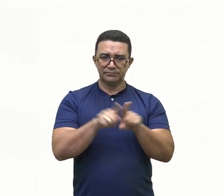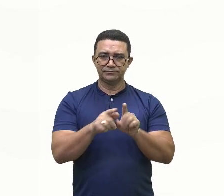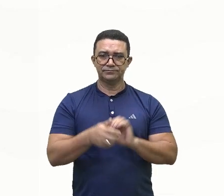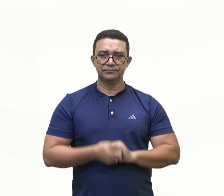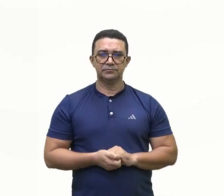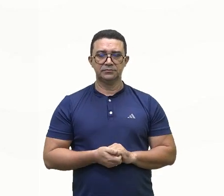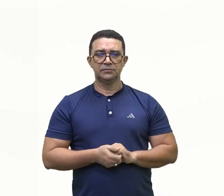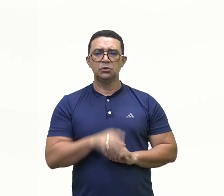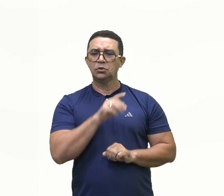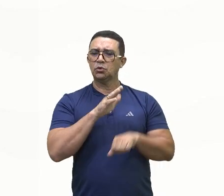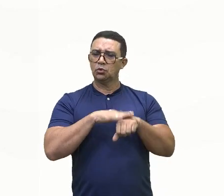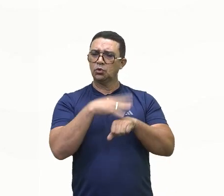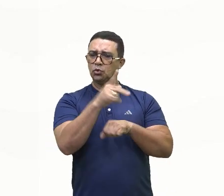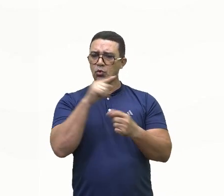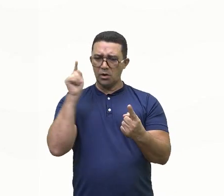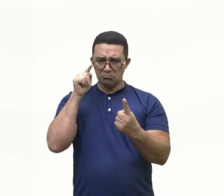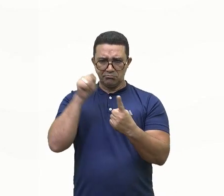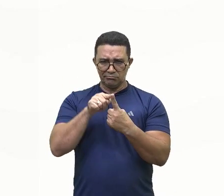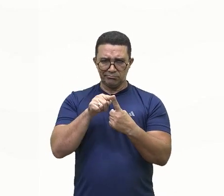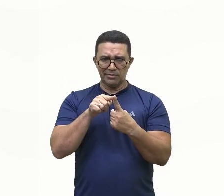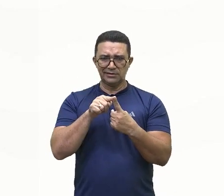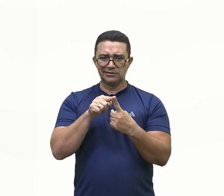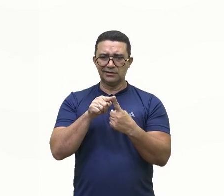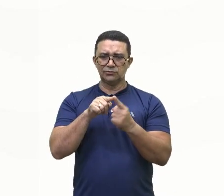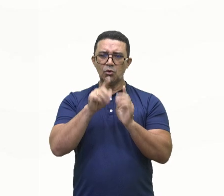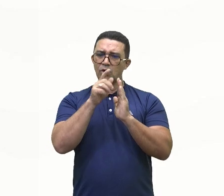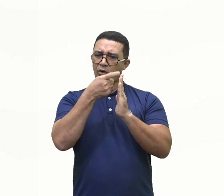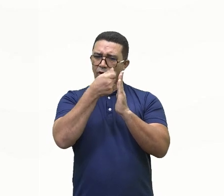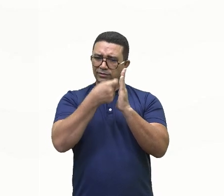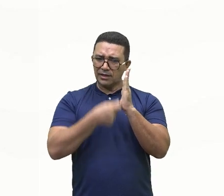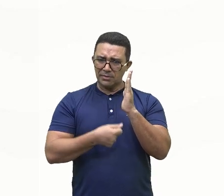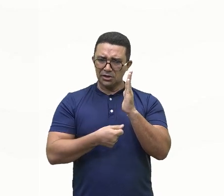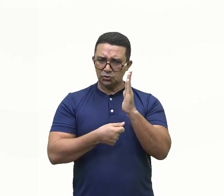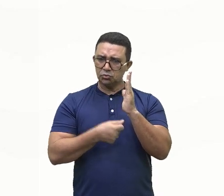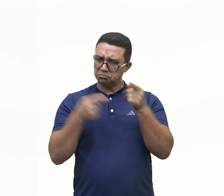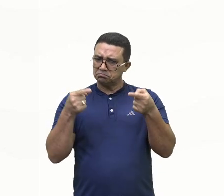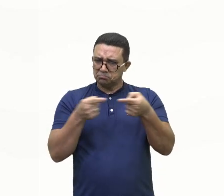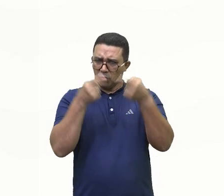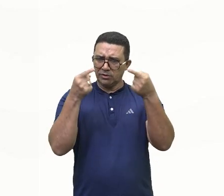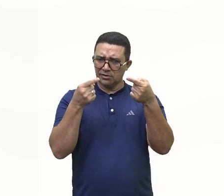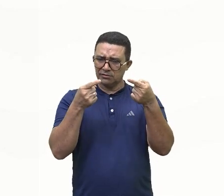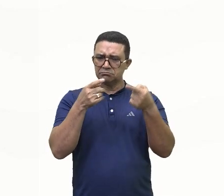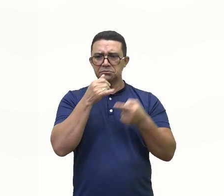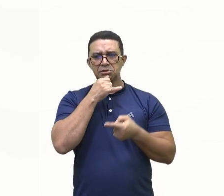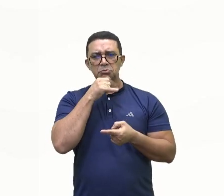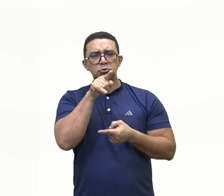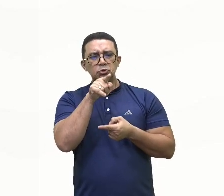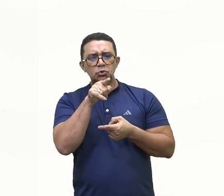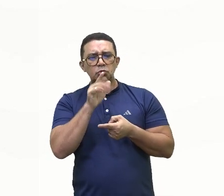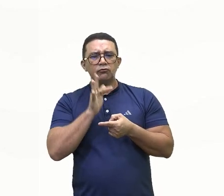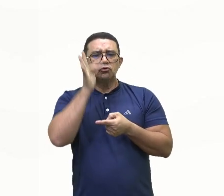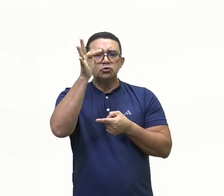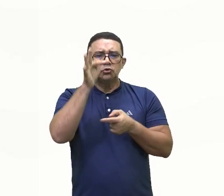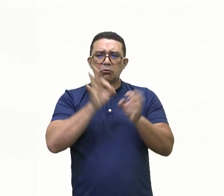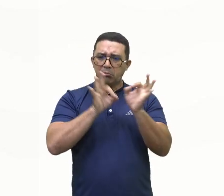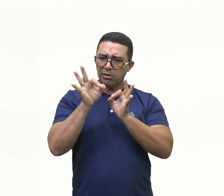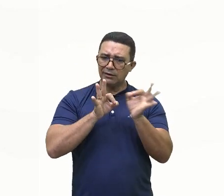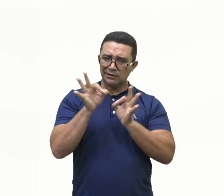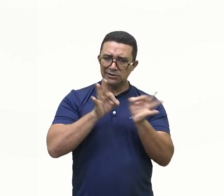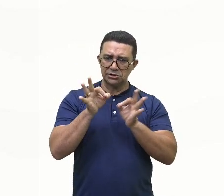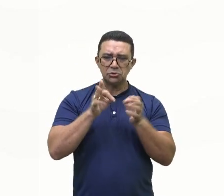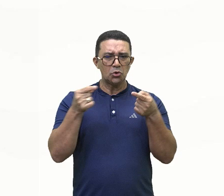as suas metas são compatíveis com o seu orçamento? Ou seja, o que você está planejando aqui